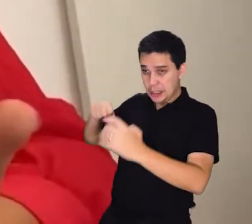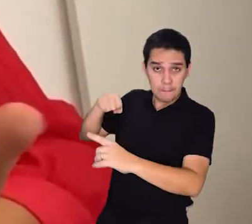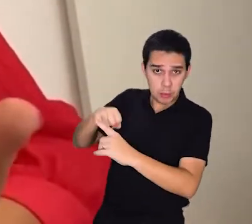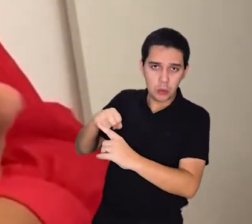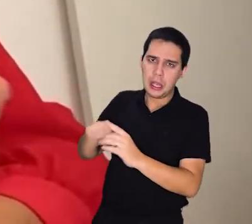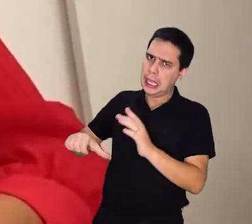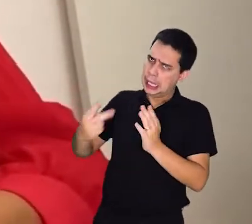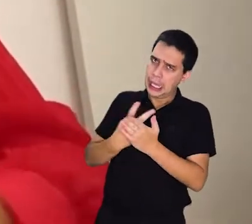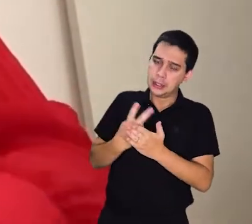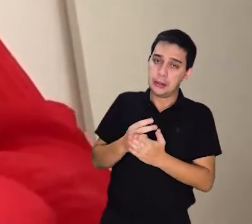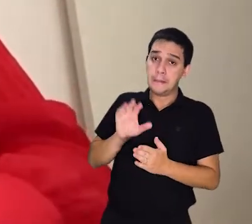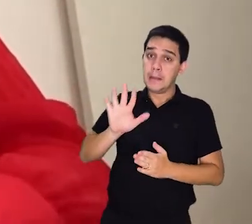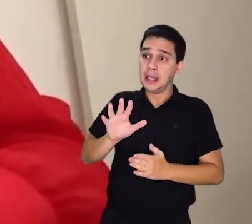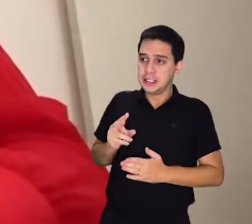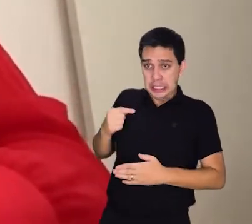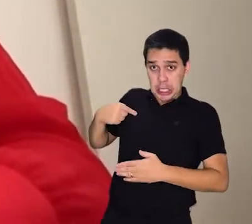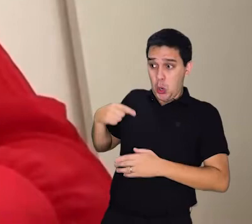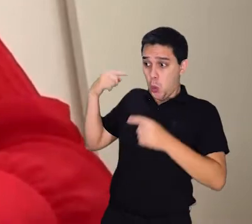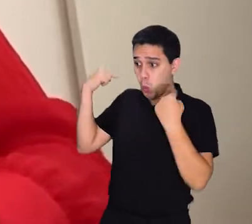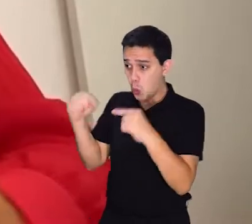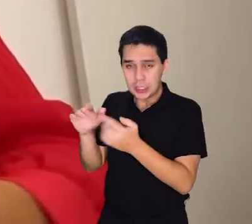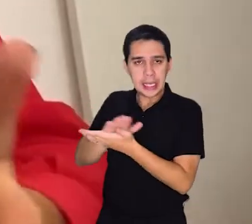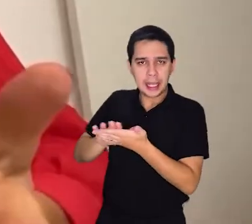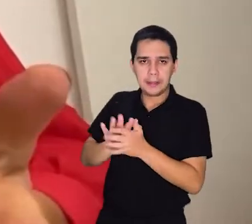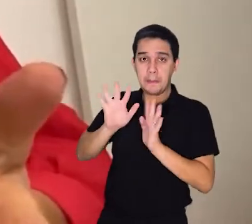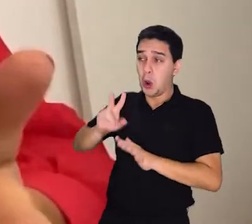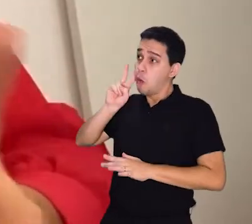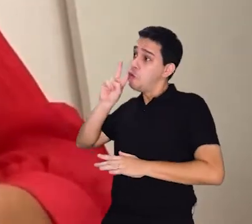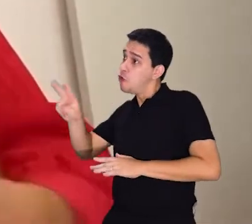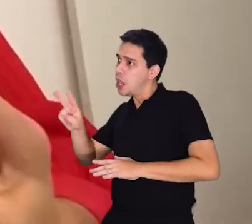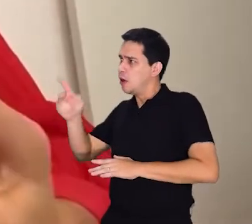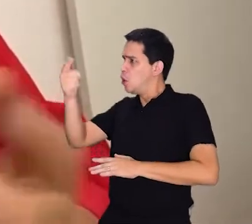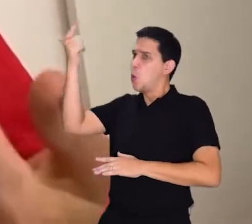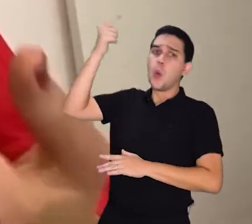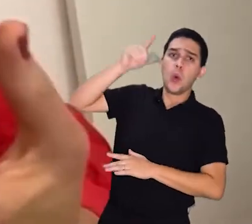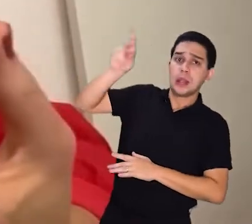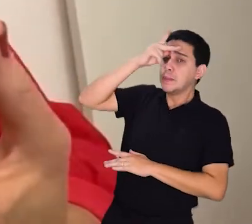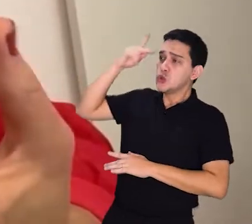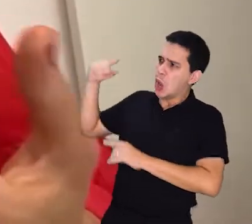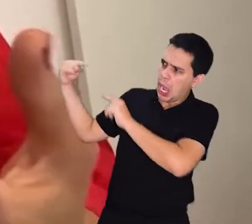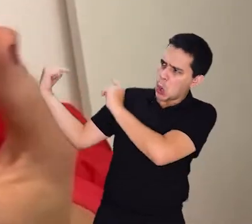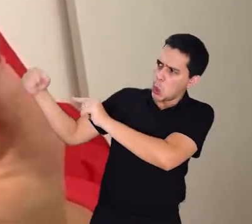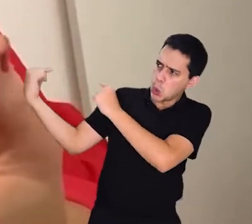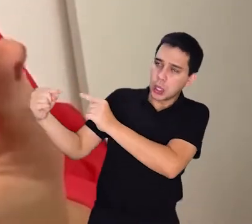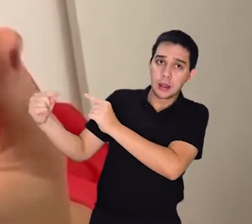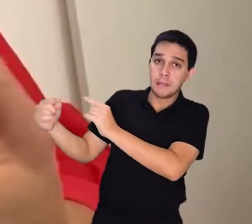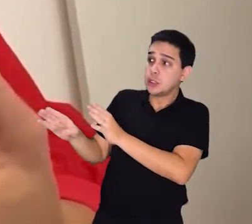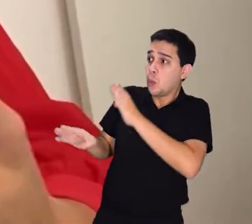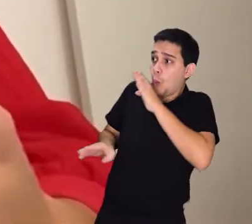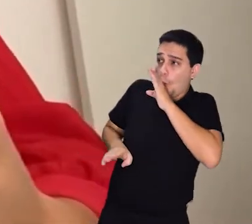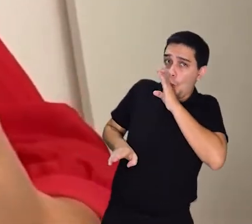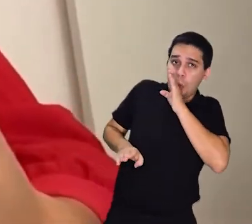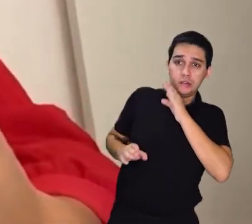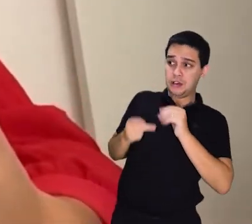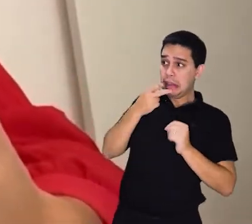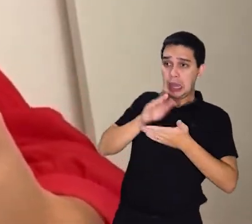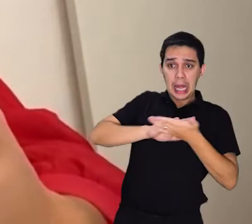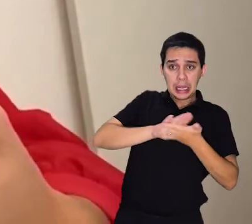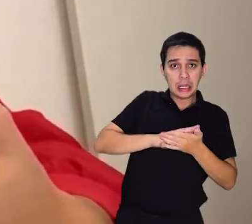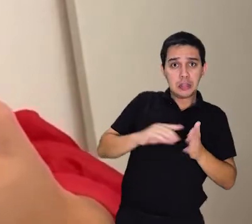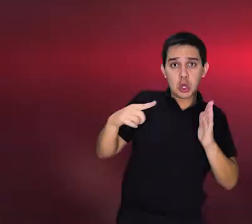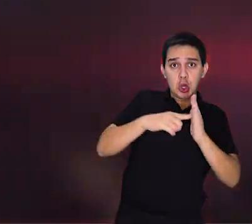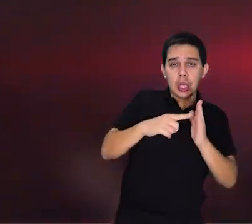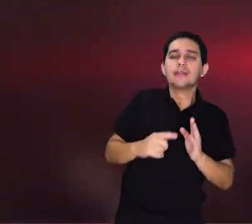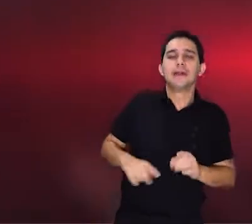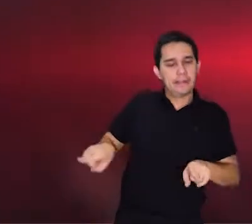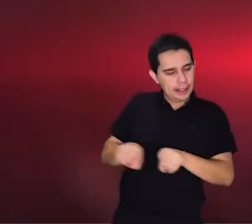os direitos, né, foram violados desse adolescente? Eu posso elencar alguns. Respeito à dignidade e o respectivo